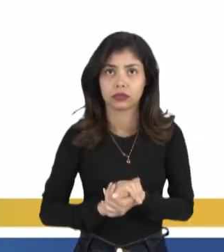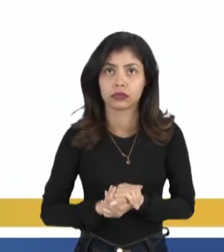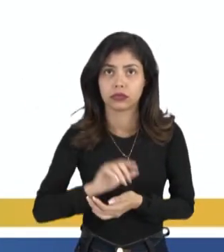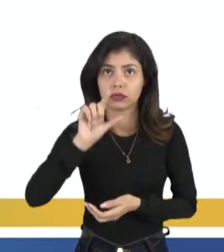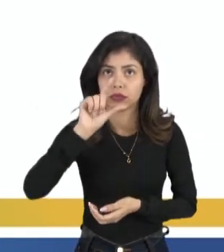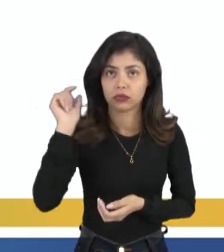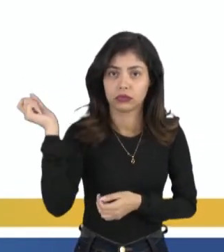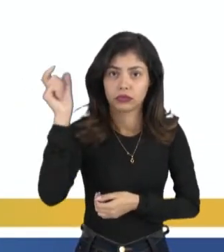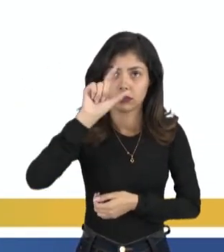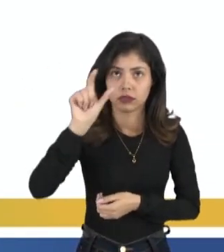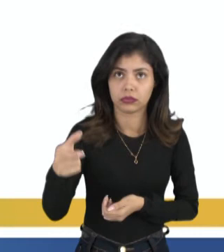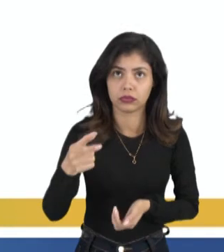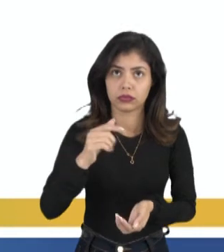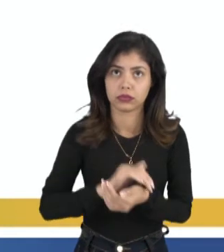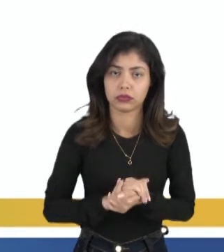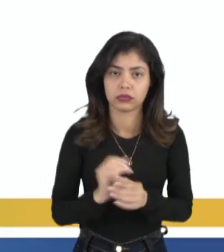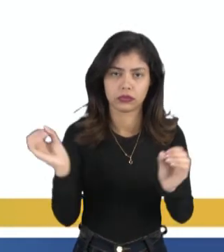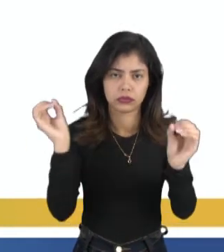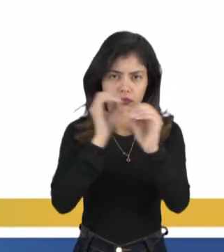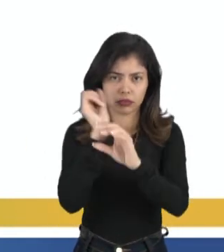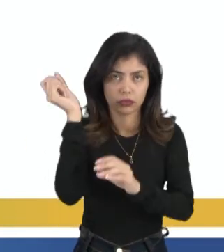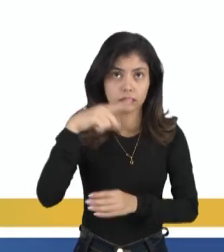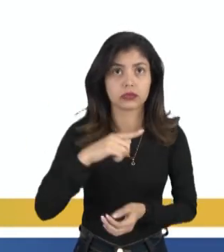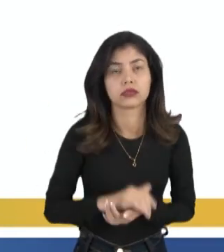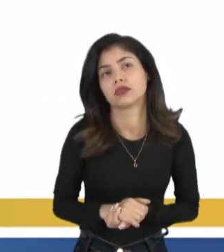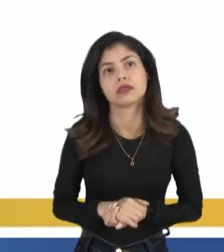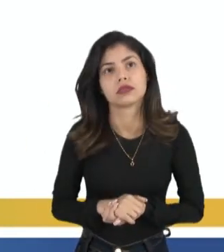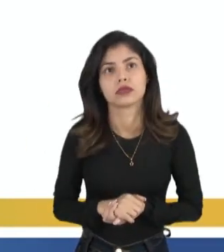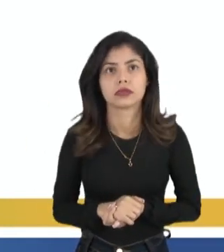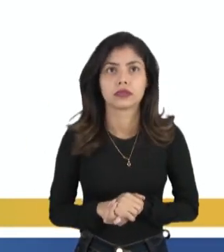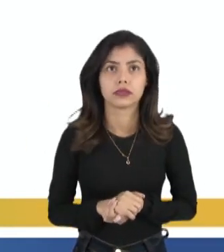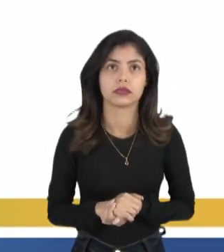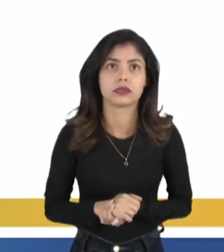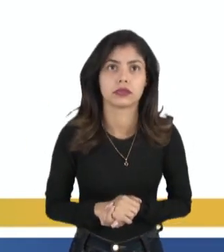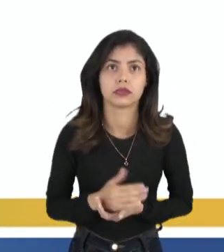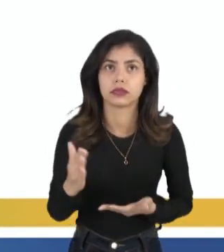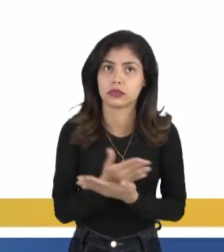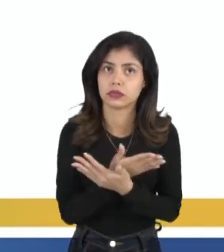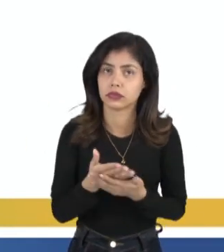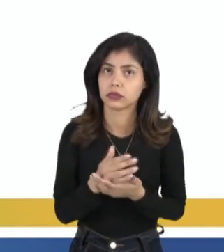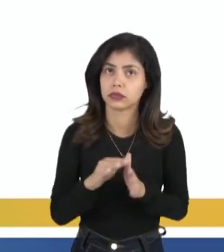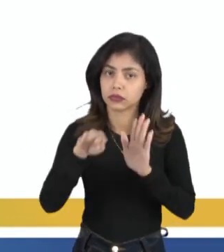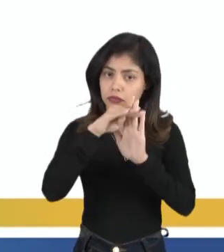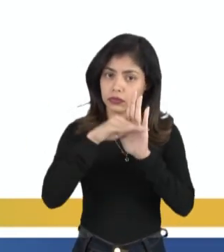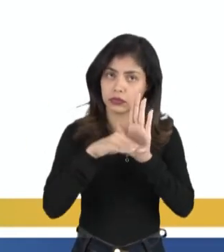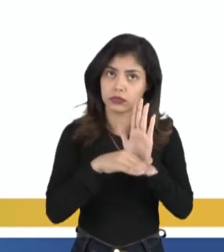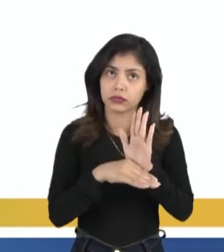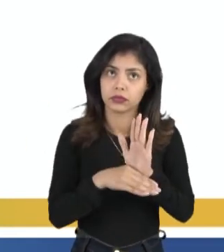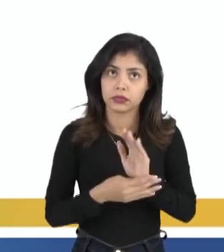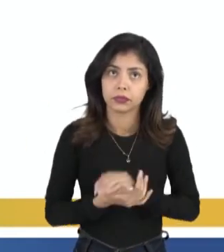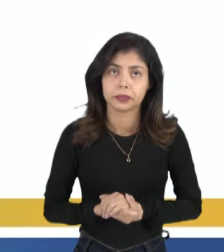da Lua, parcial do Sol. Interessante, pessoal. Nós temos aqui algumas alternativas, ó.